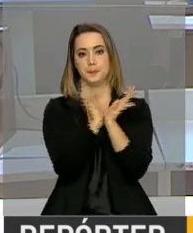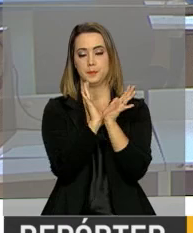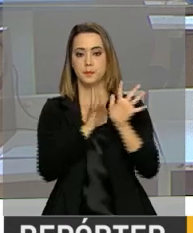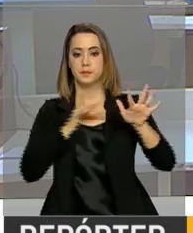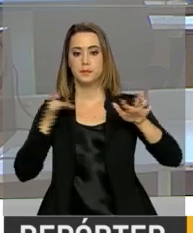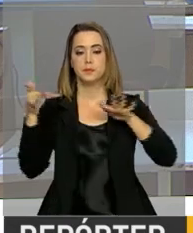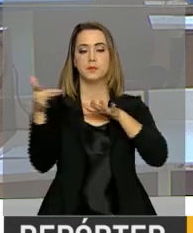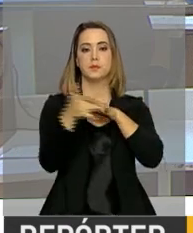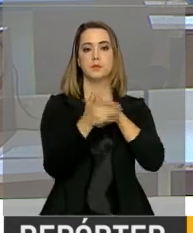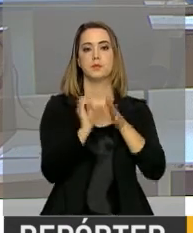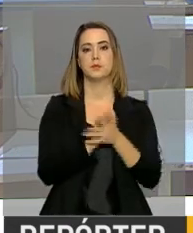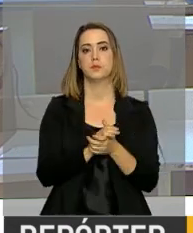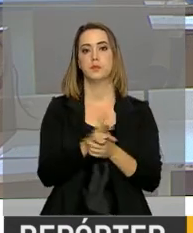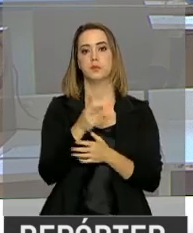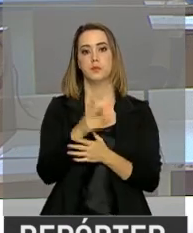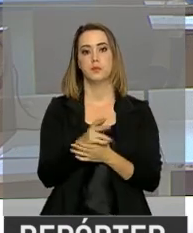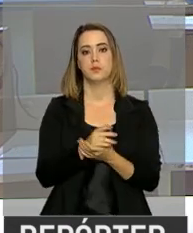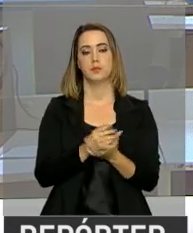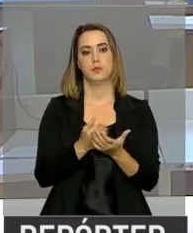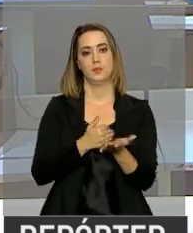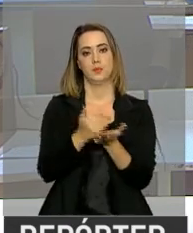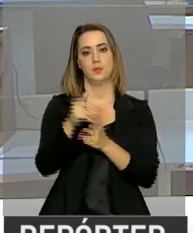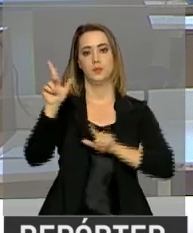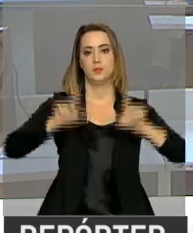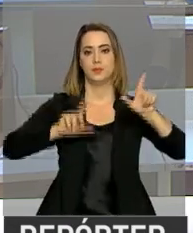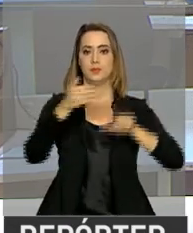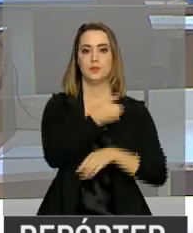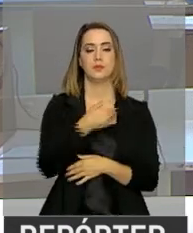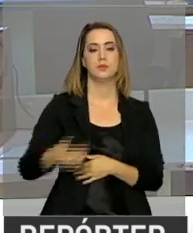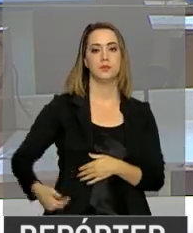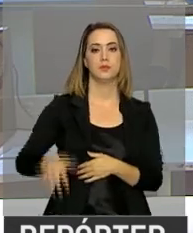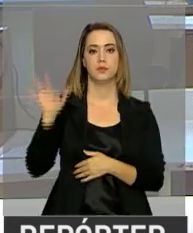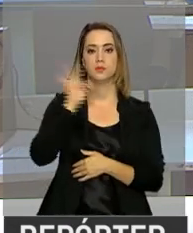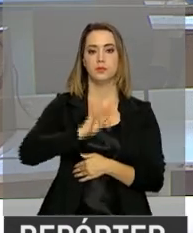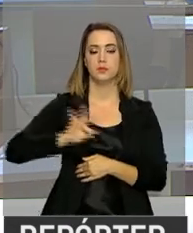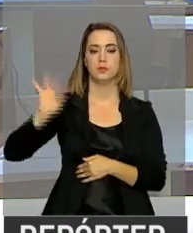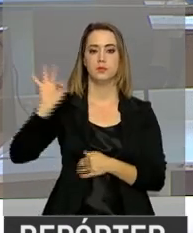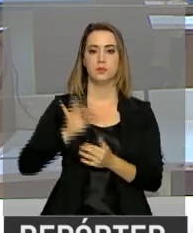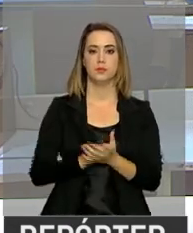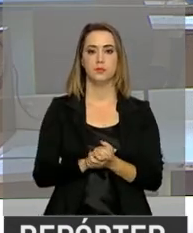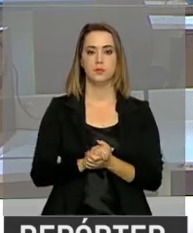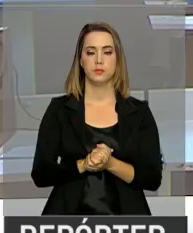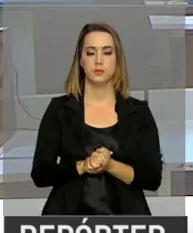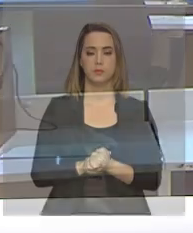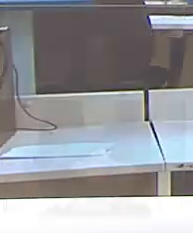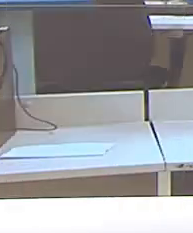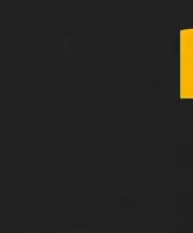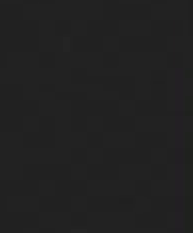novidades também pelas nossas redes sociais. Continue com a gente, NBR, a TV do Governo Federal.